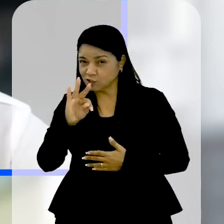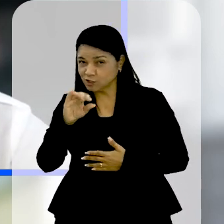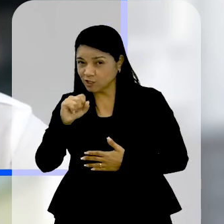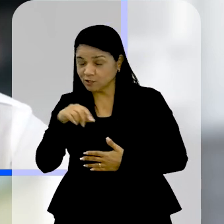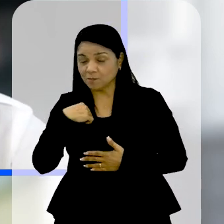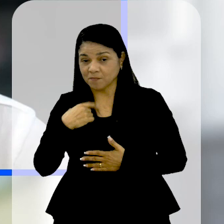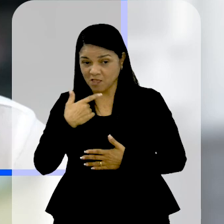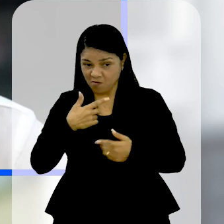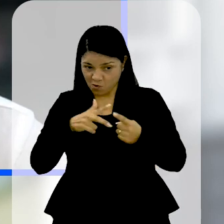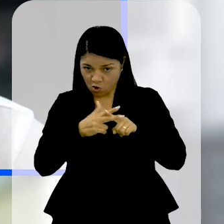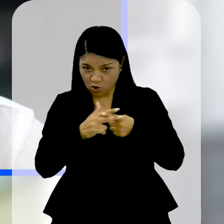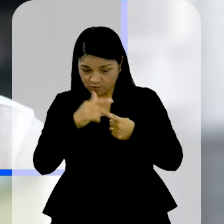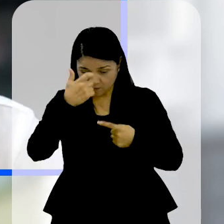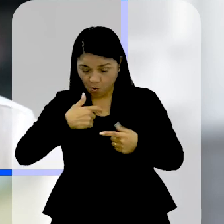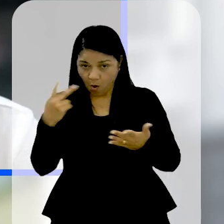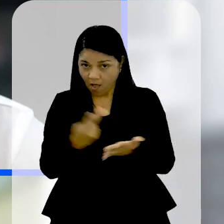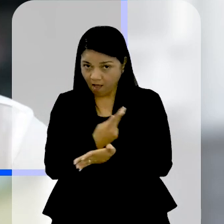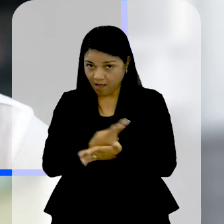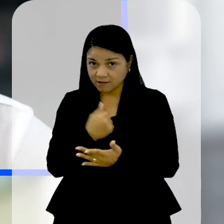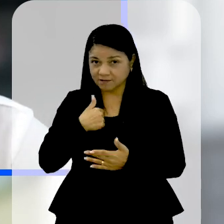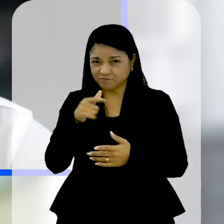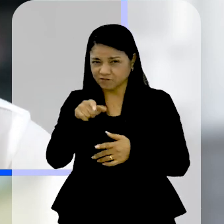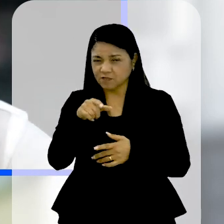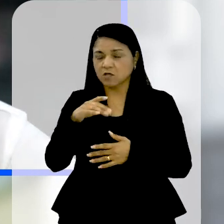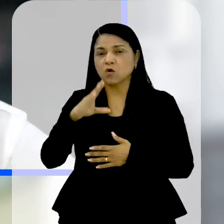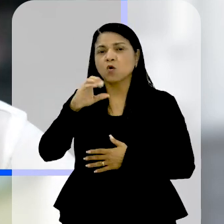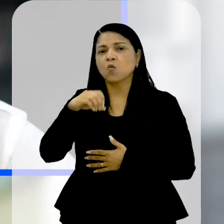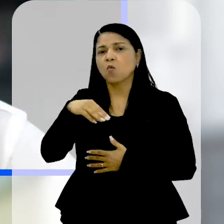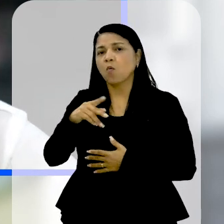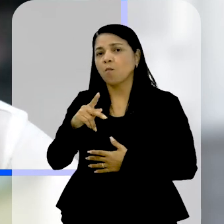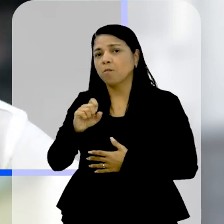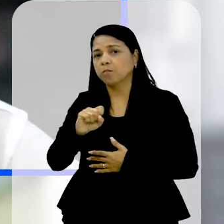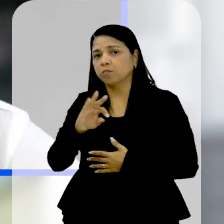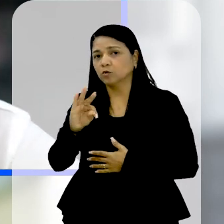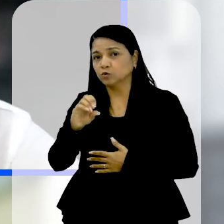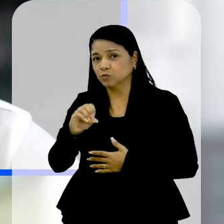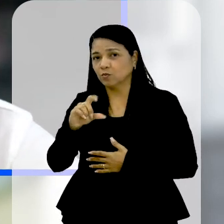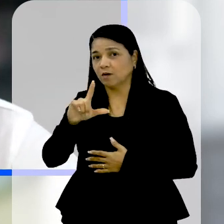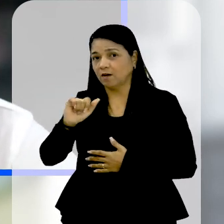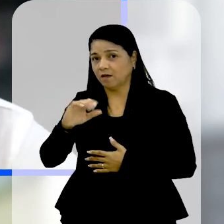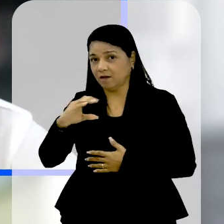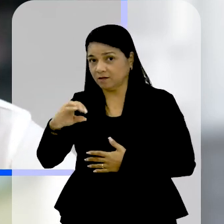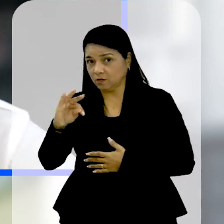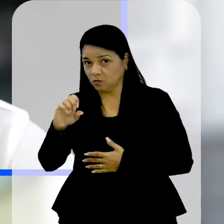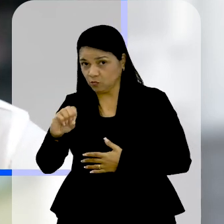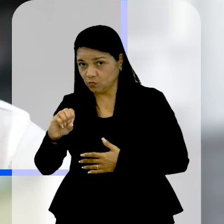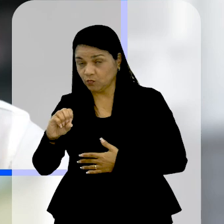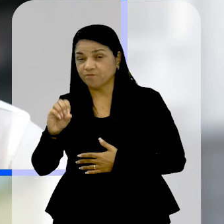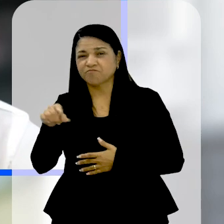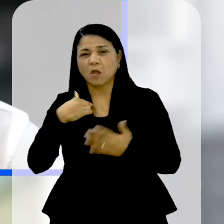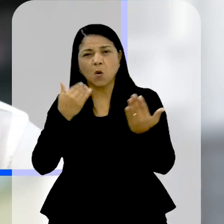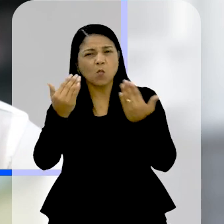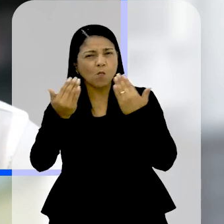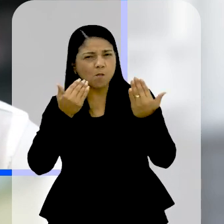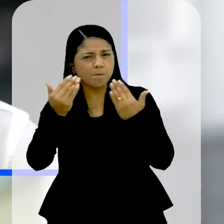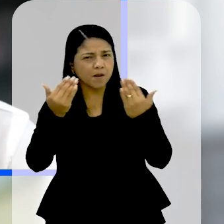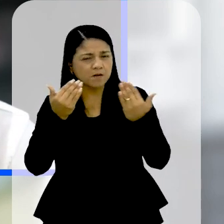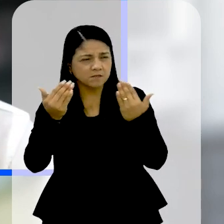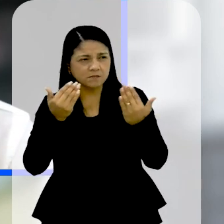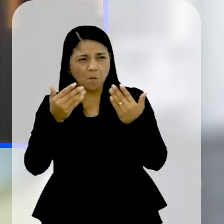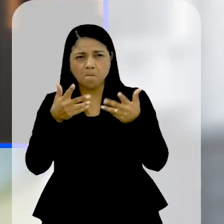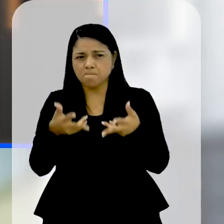se eu estiver errada. Você falou sobre a questão do composto lácteo, me parece também que